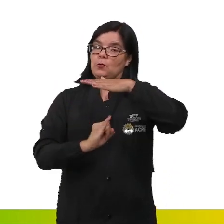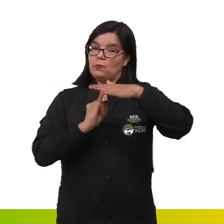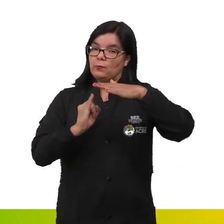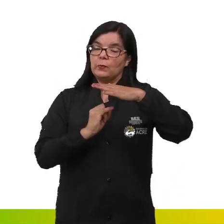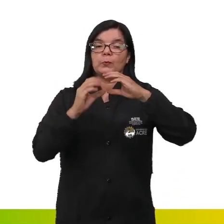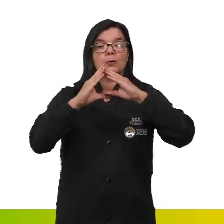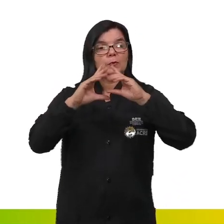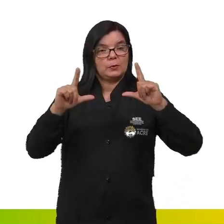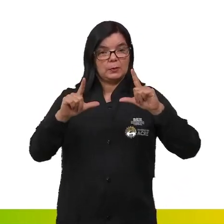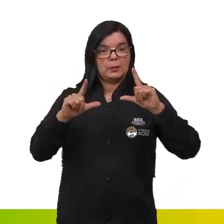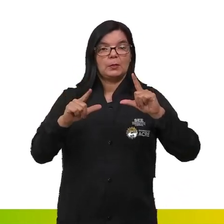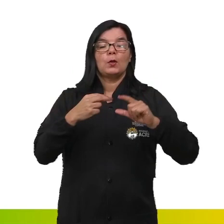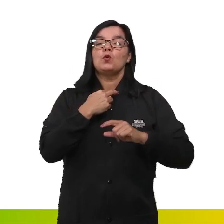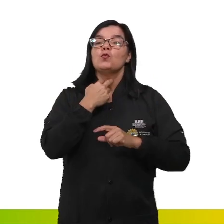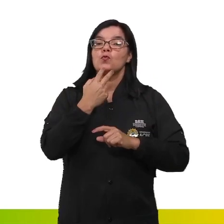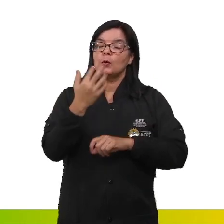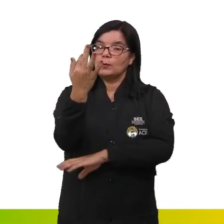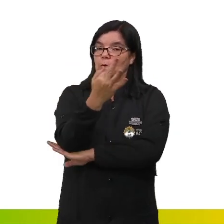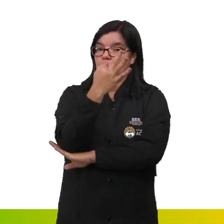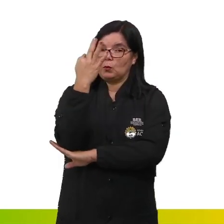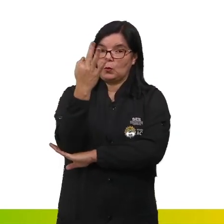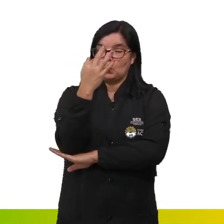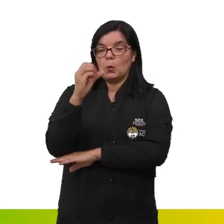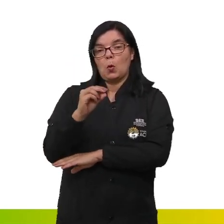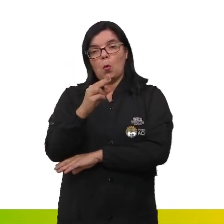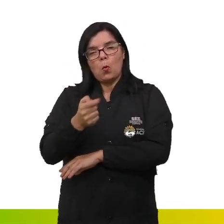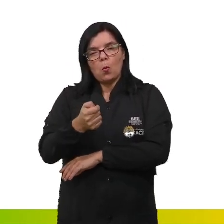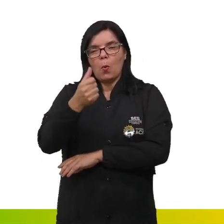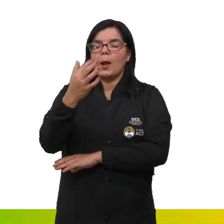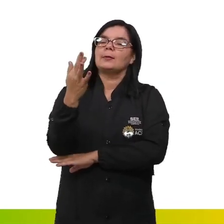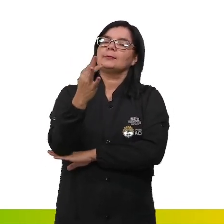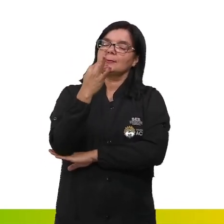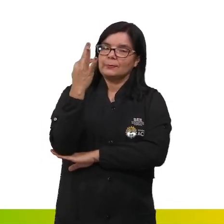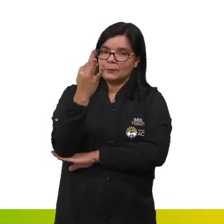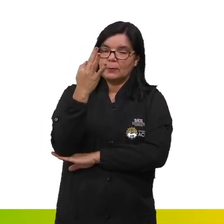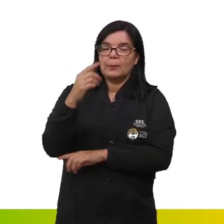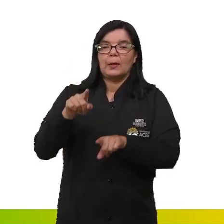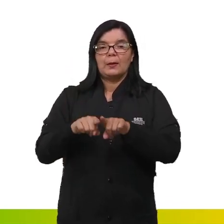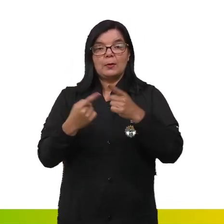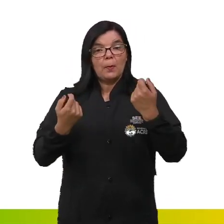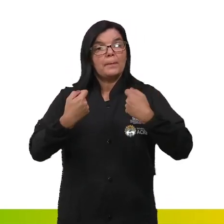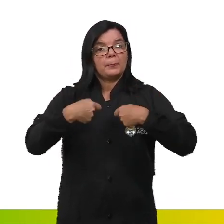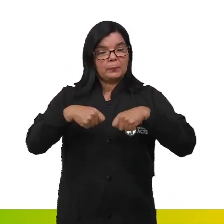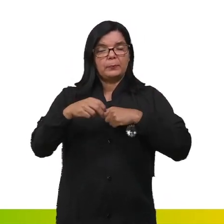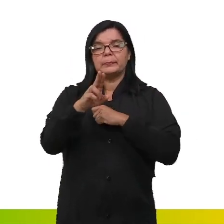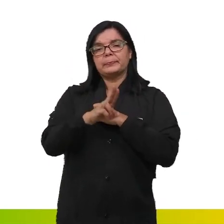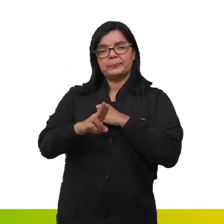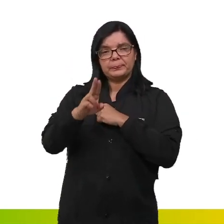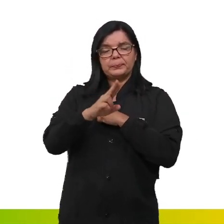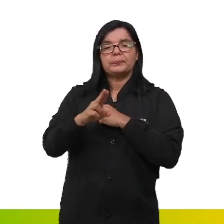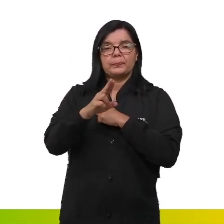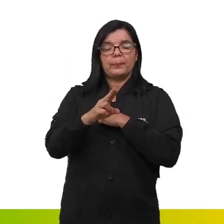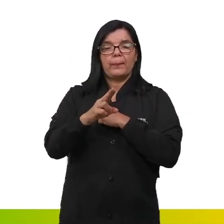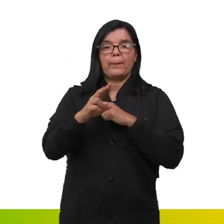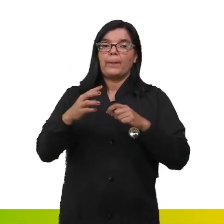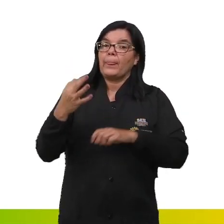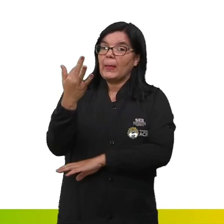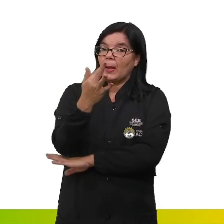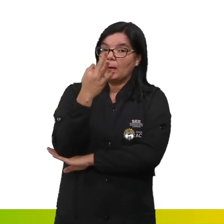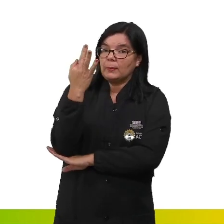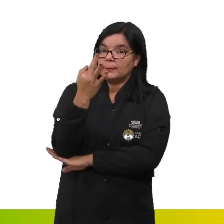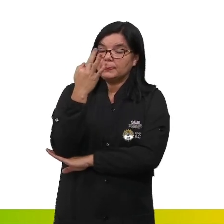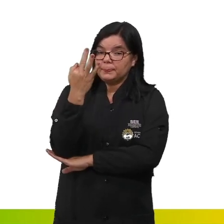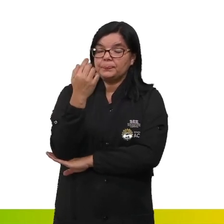clara, o tom tem que ser formal a semiformal, quer dizer, eu preciso usar a formalidade